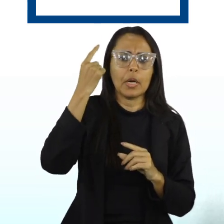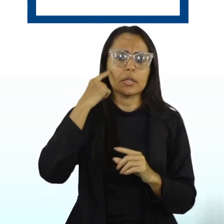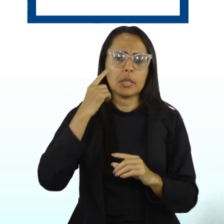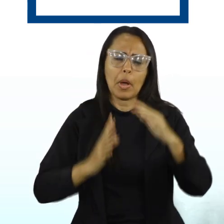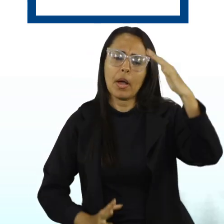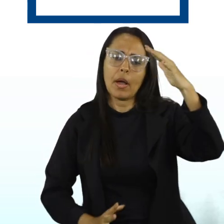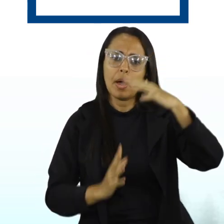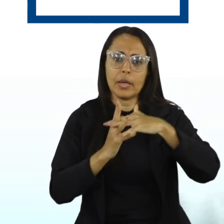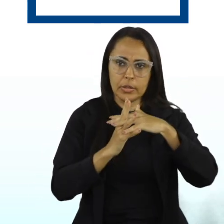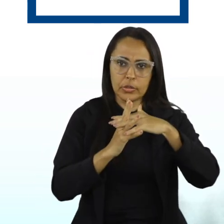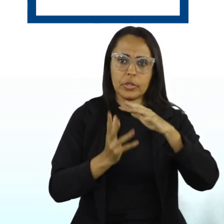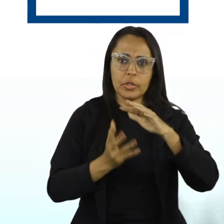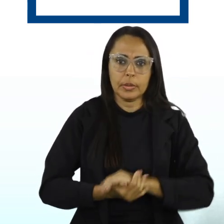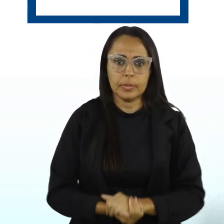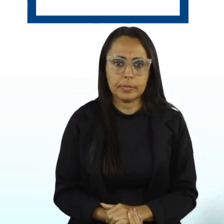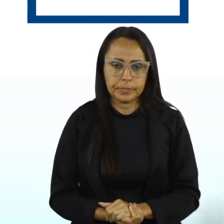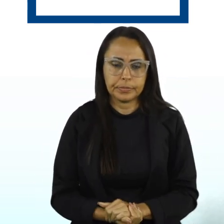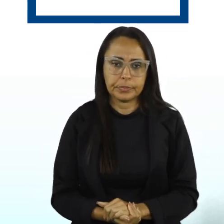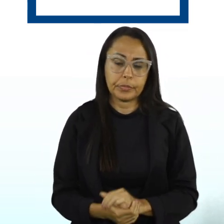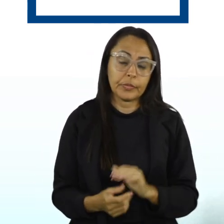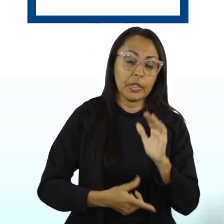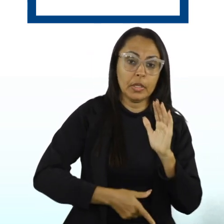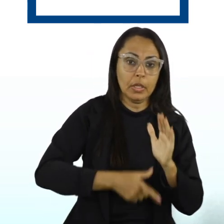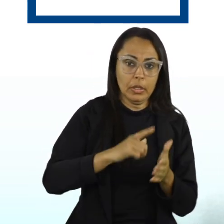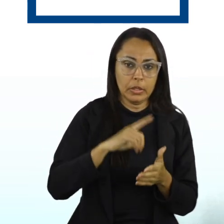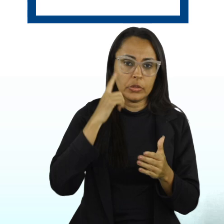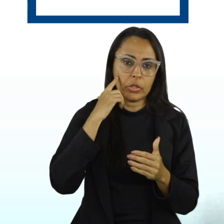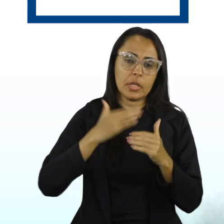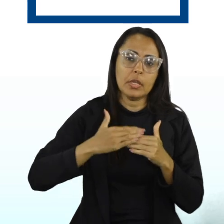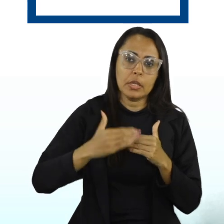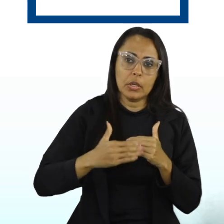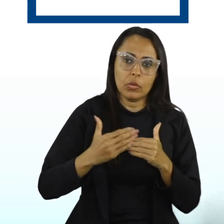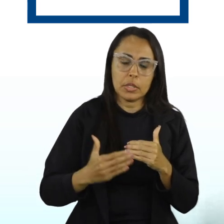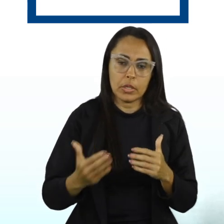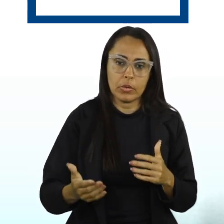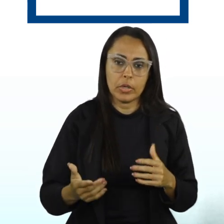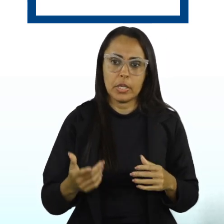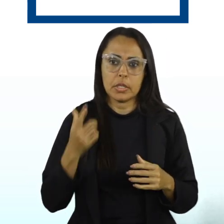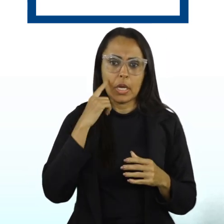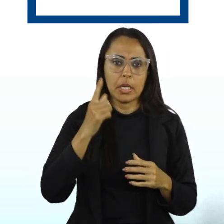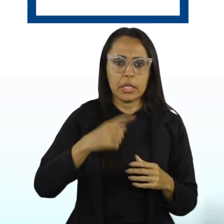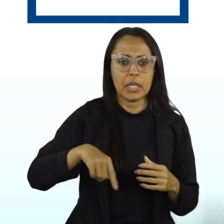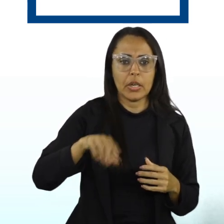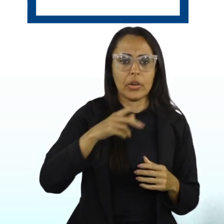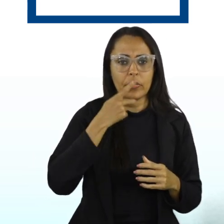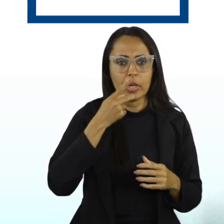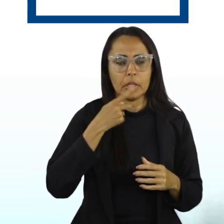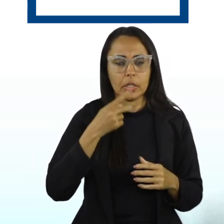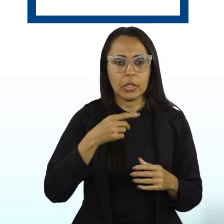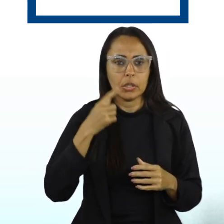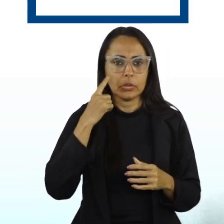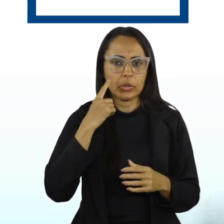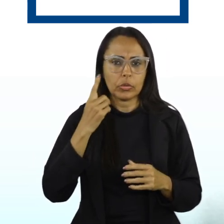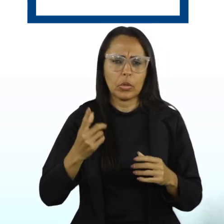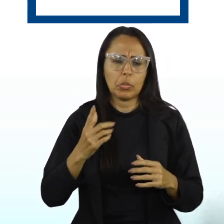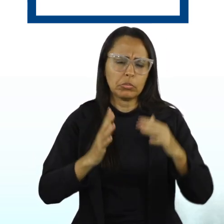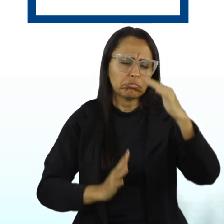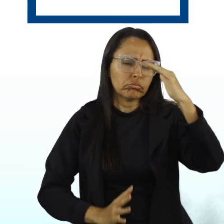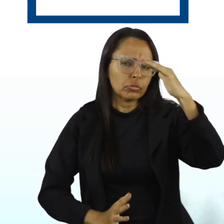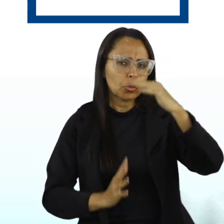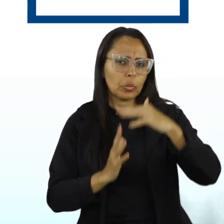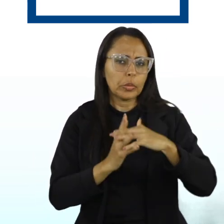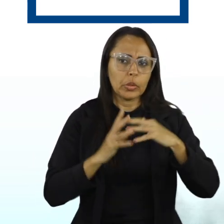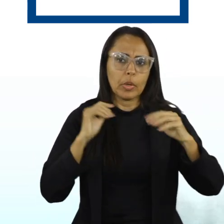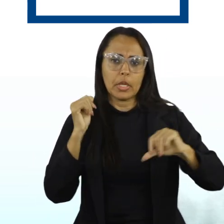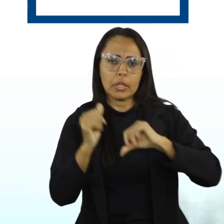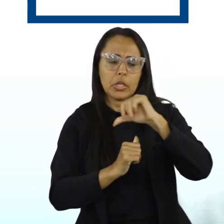consegue atingir. Bom, antes da gente dar sequência, lembre-se que quando ele fala de altura máxima, ele está falando que o corpo ele subiu tanto que